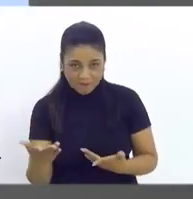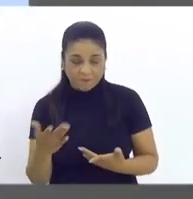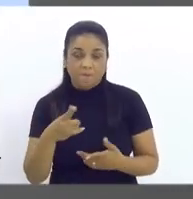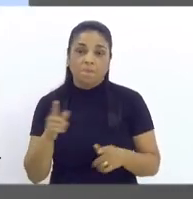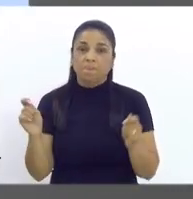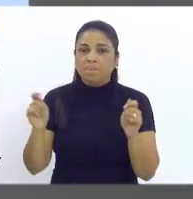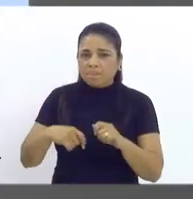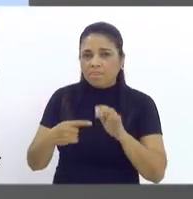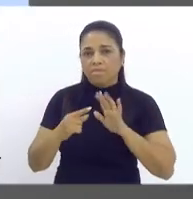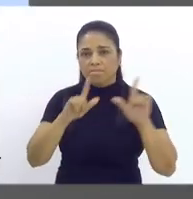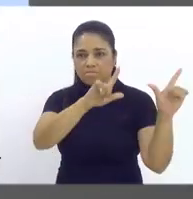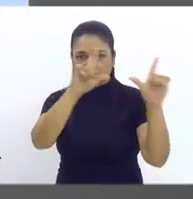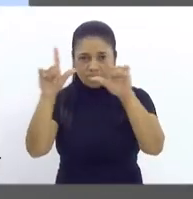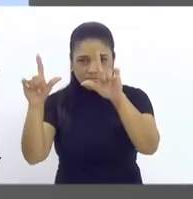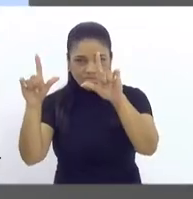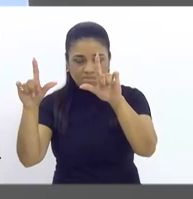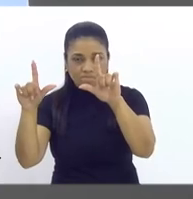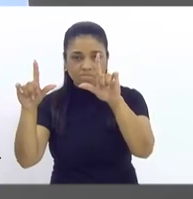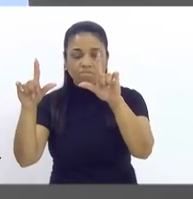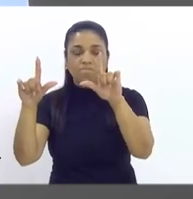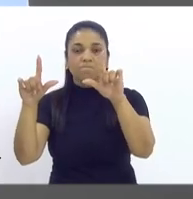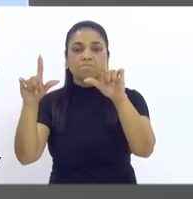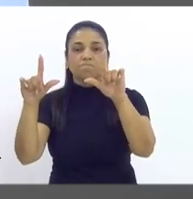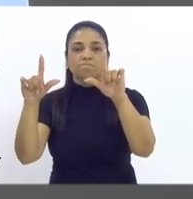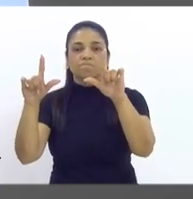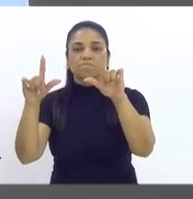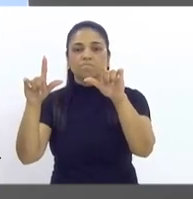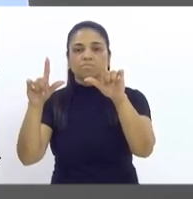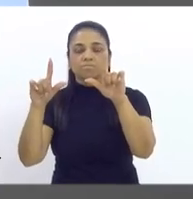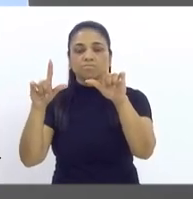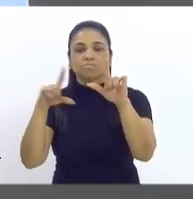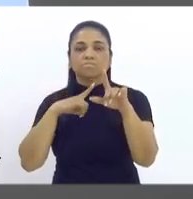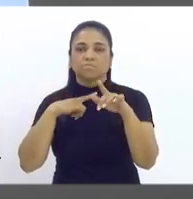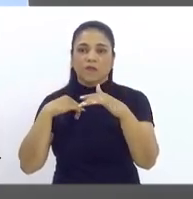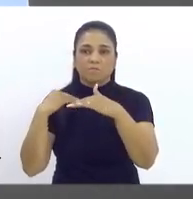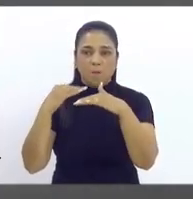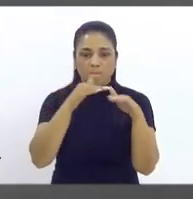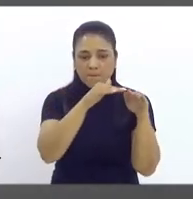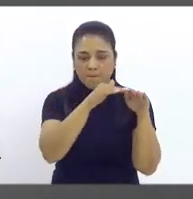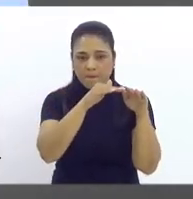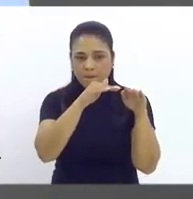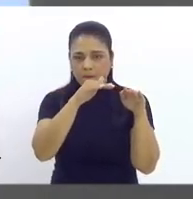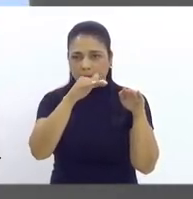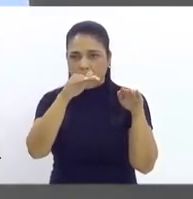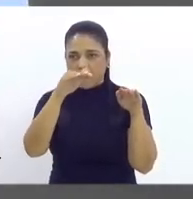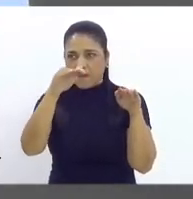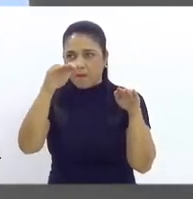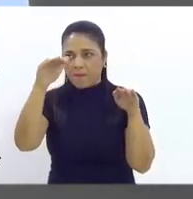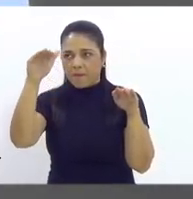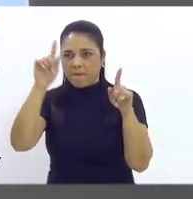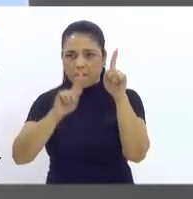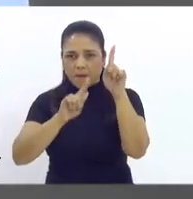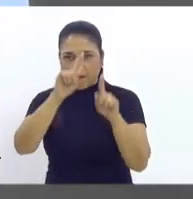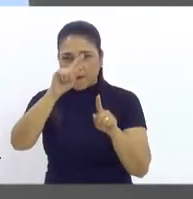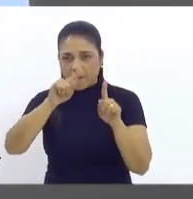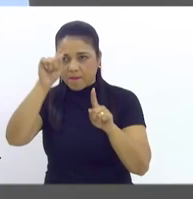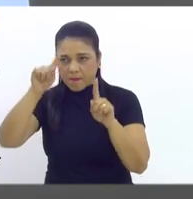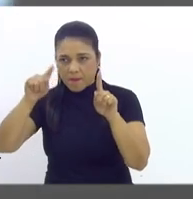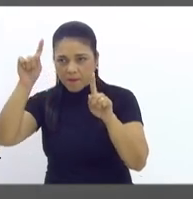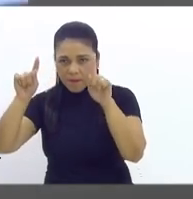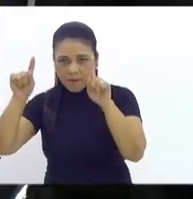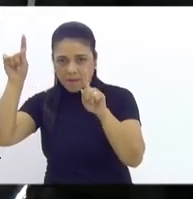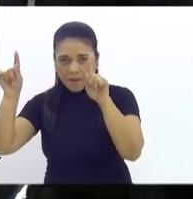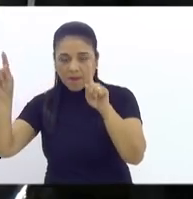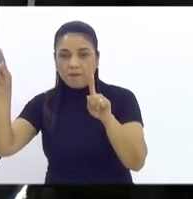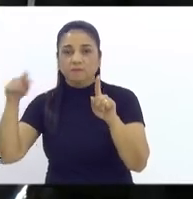Podemos ver aqui, na projeção, como veio crescente, desde 2013 a 2022, aí mais de 20%